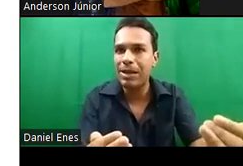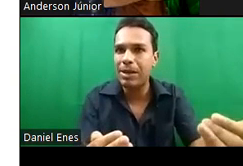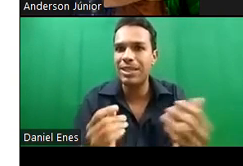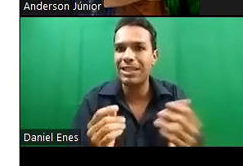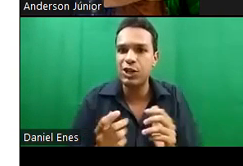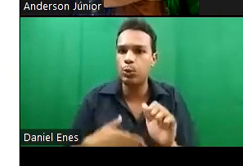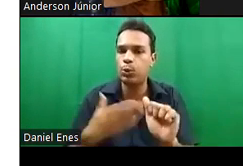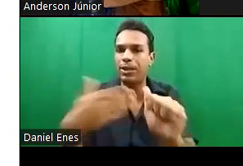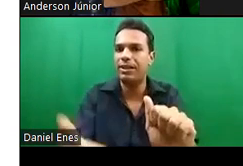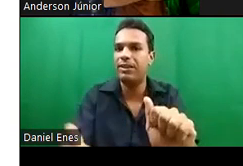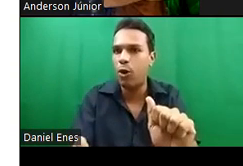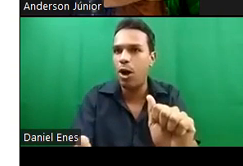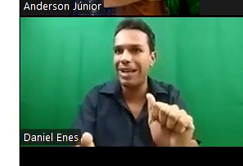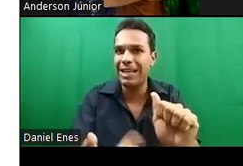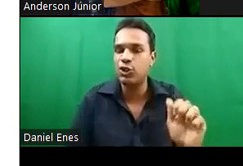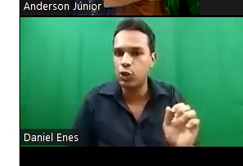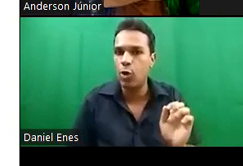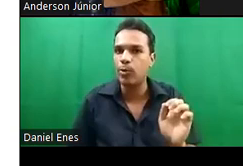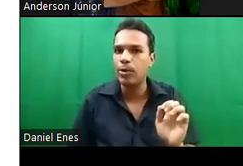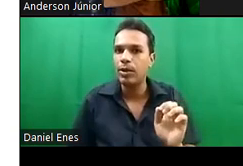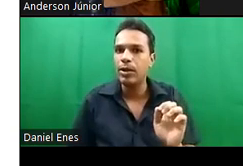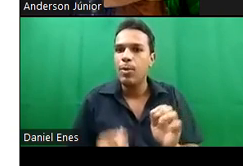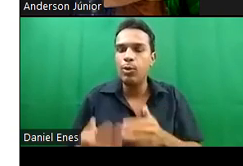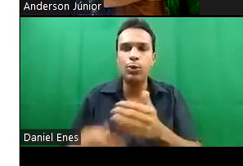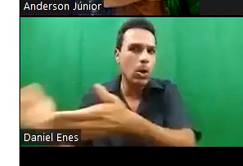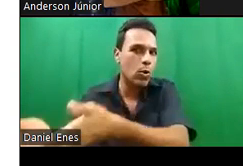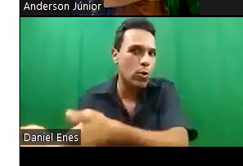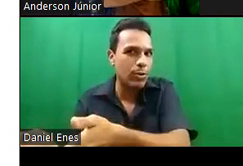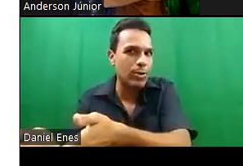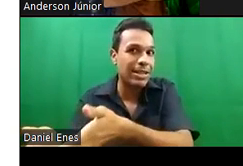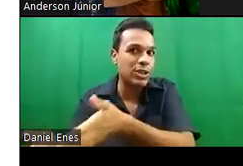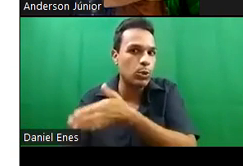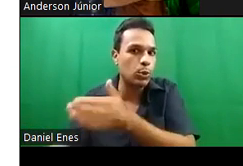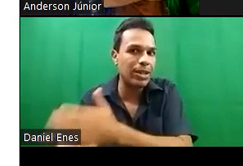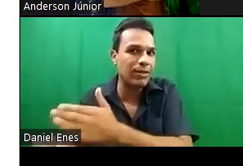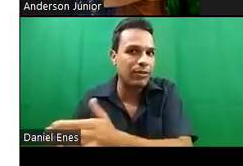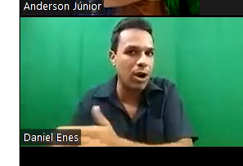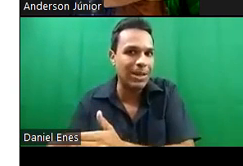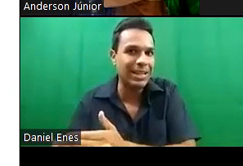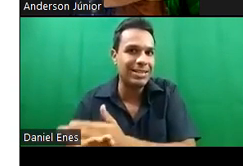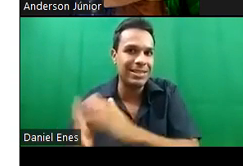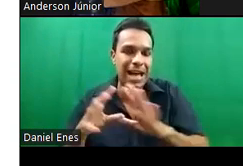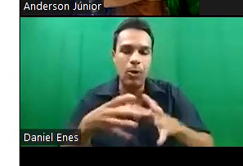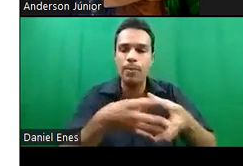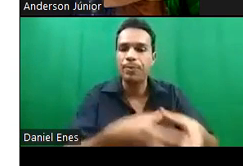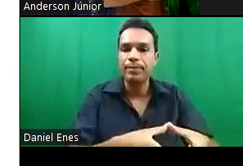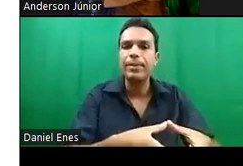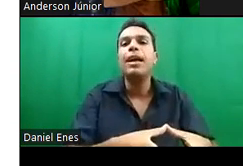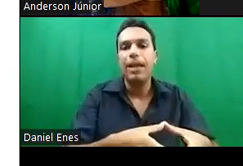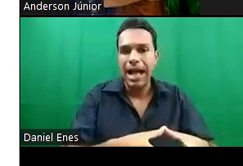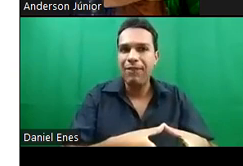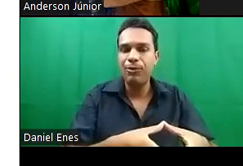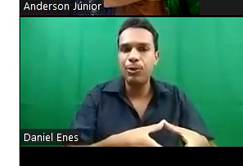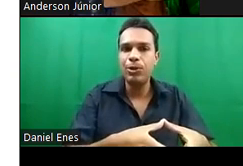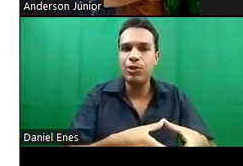alguma coisa na estrutura que forma aquele som? Mudou alguma coisa na estrutura que forma aquele sinal?